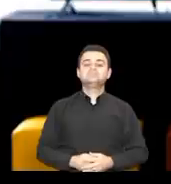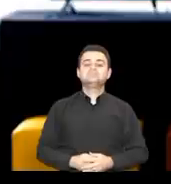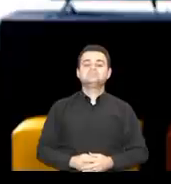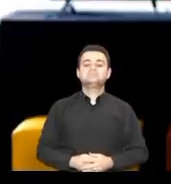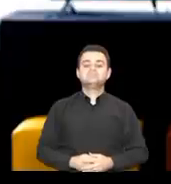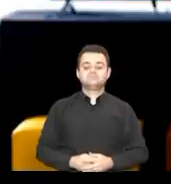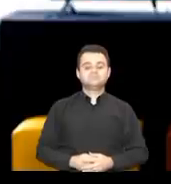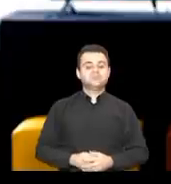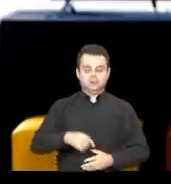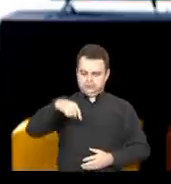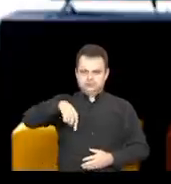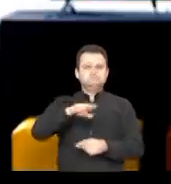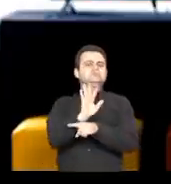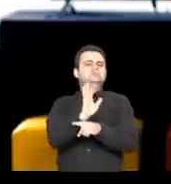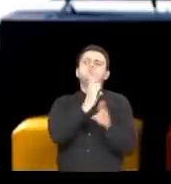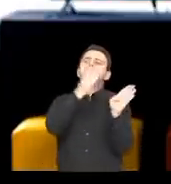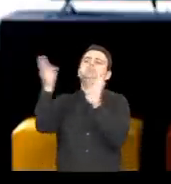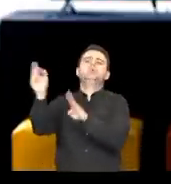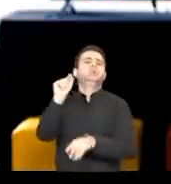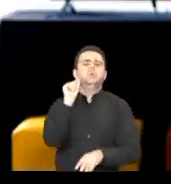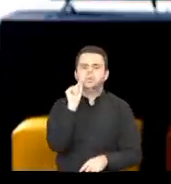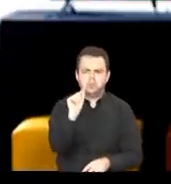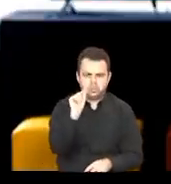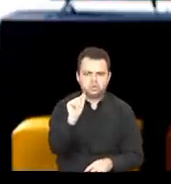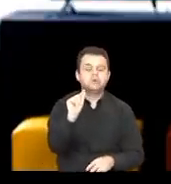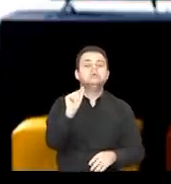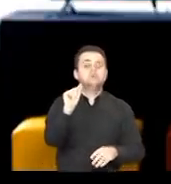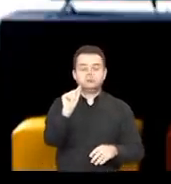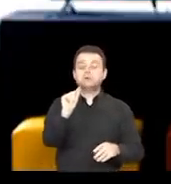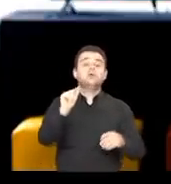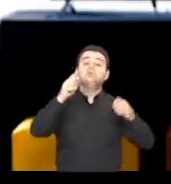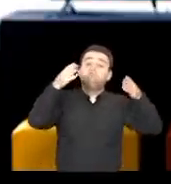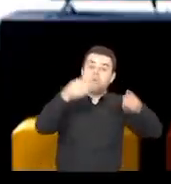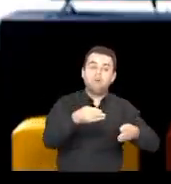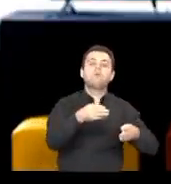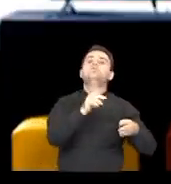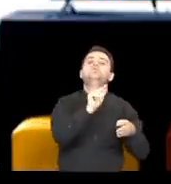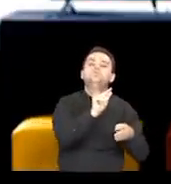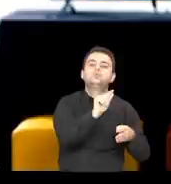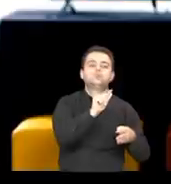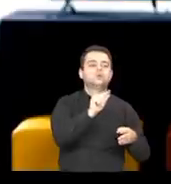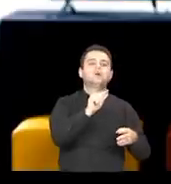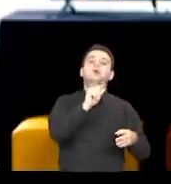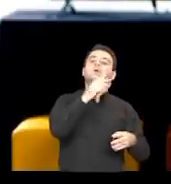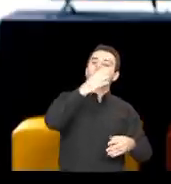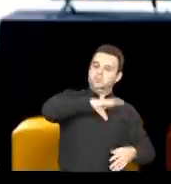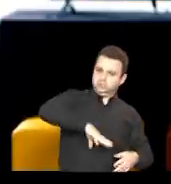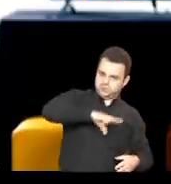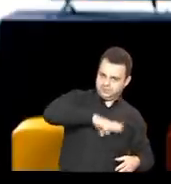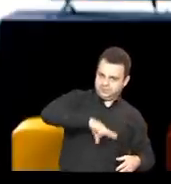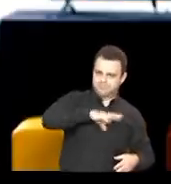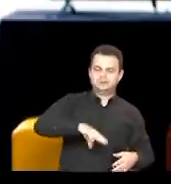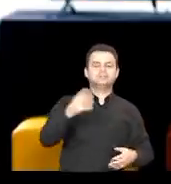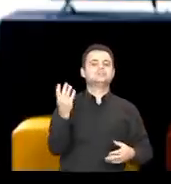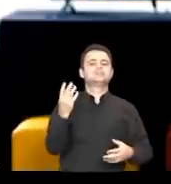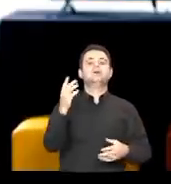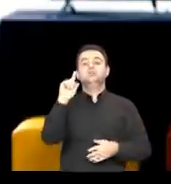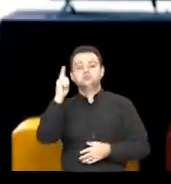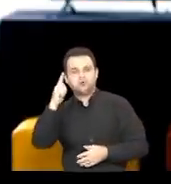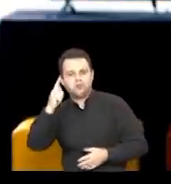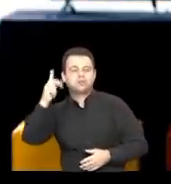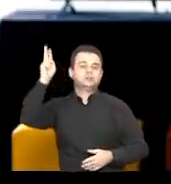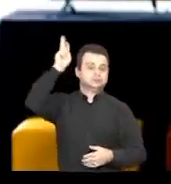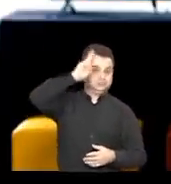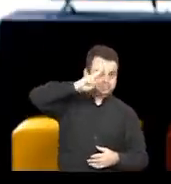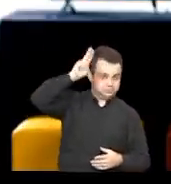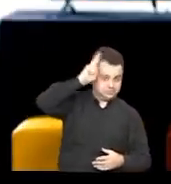Para esse nosso encontro, teremos conteúdos nas áreas de linguagens, ciências humanas e da natureza